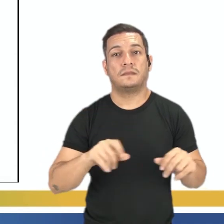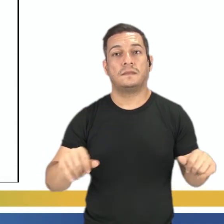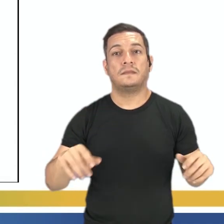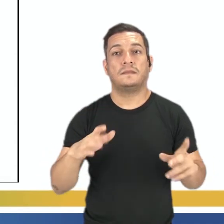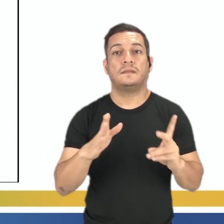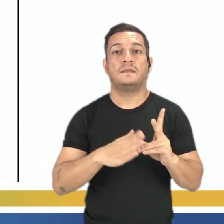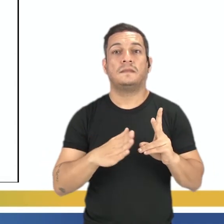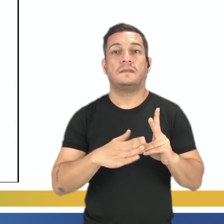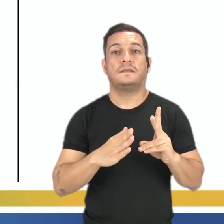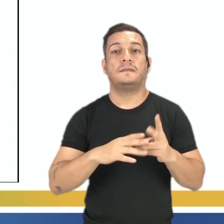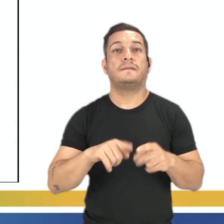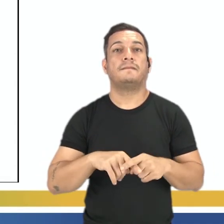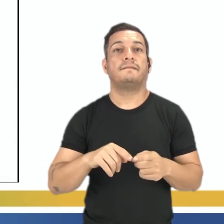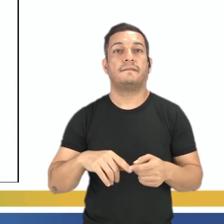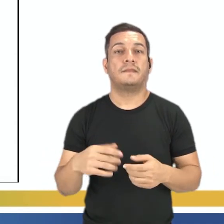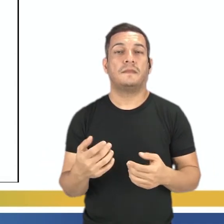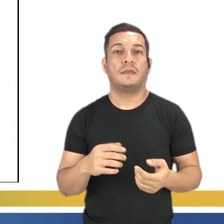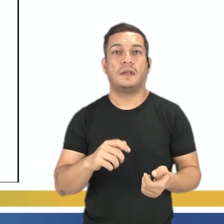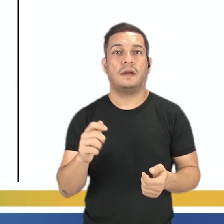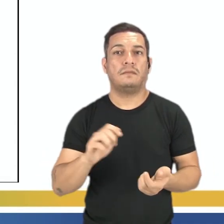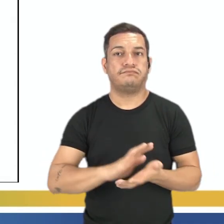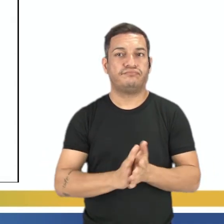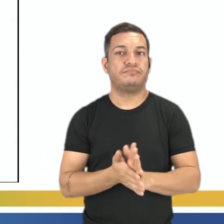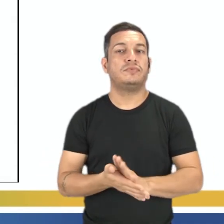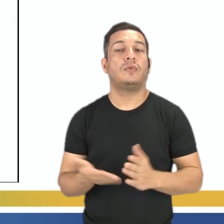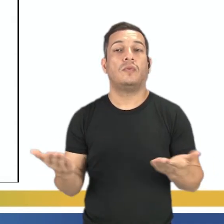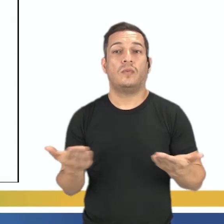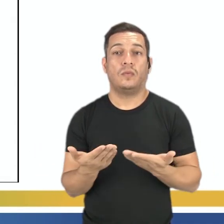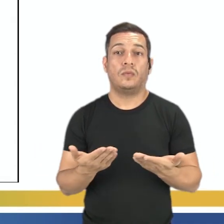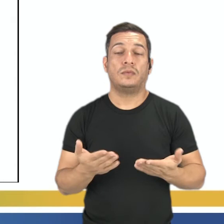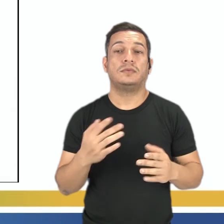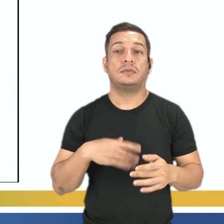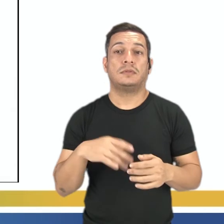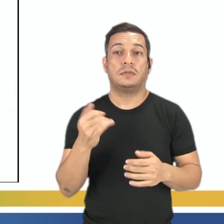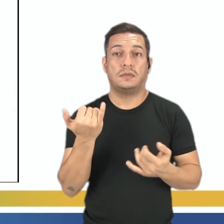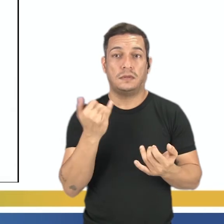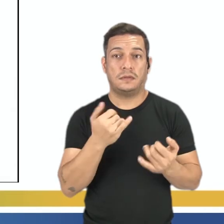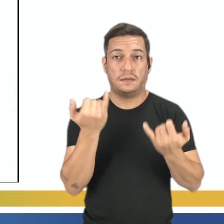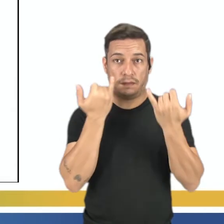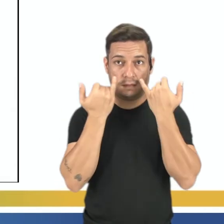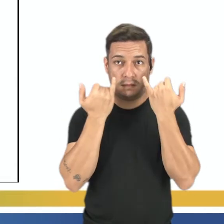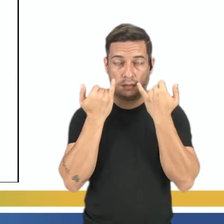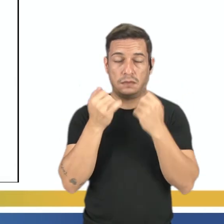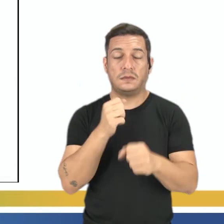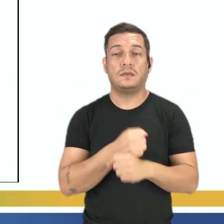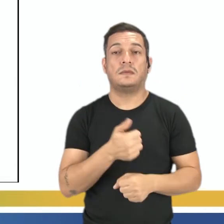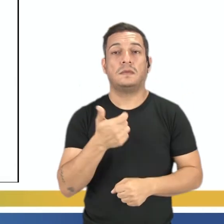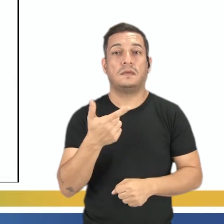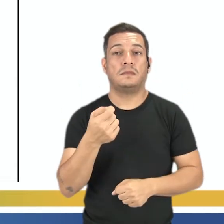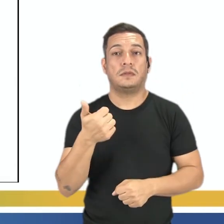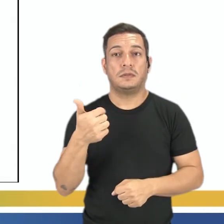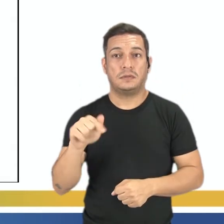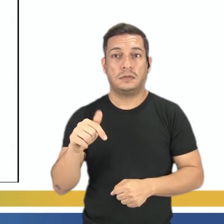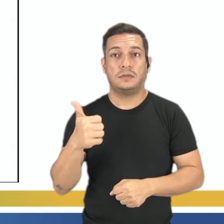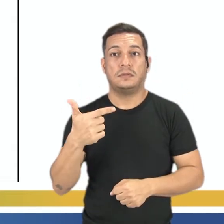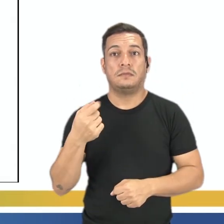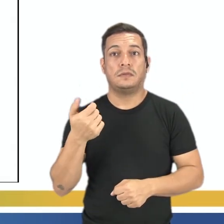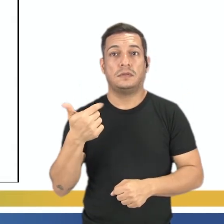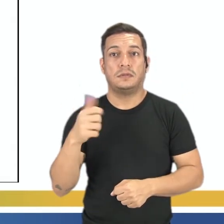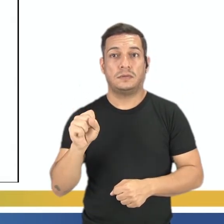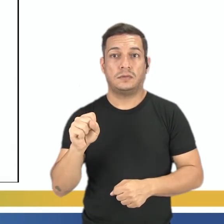indígenas mais desmatadas, né? Então, hoje, atualmente, esse dado foi feito em 2017 e 2018, as áreas